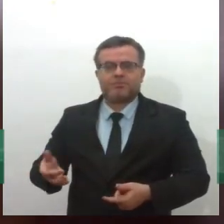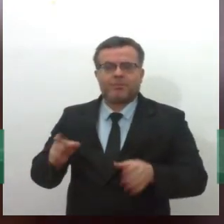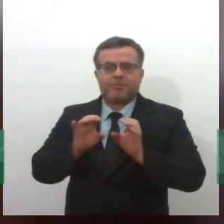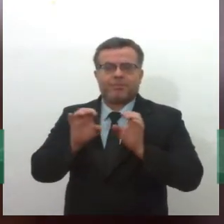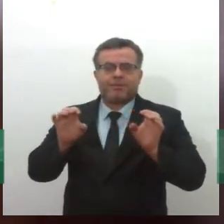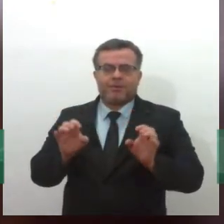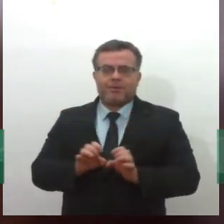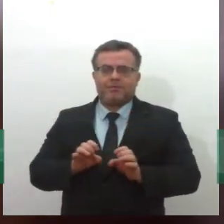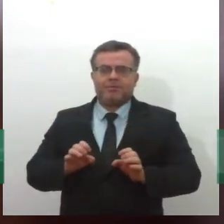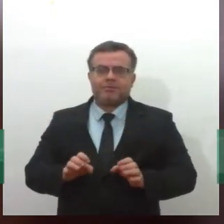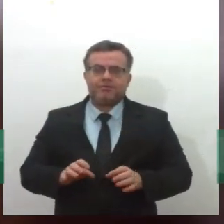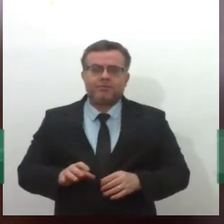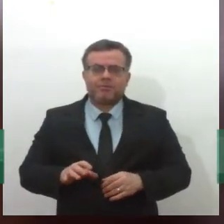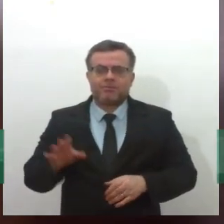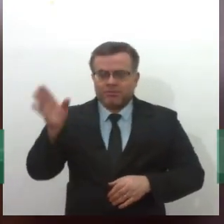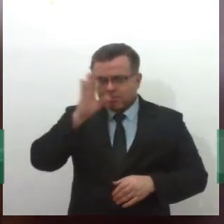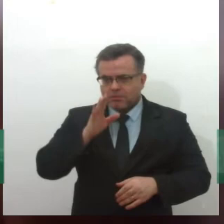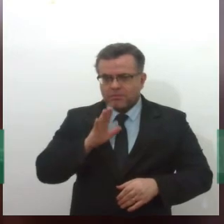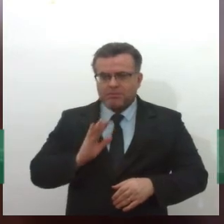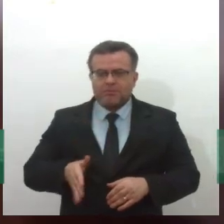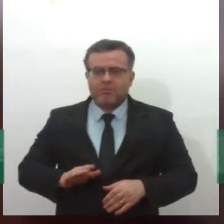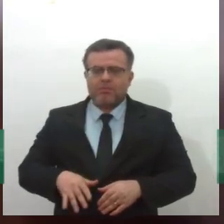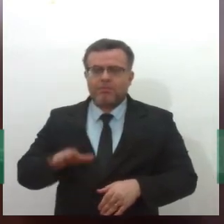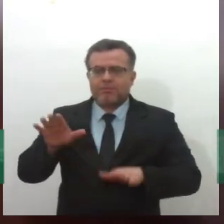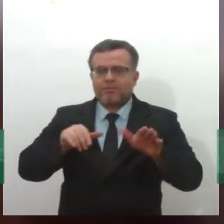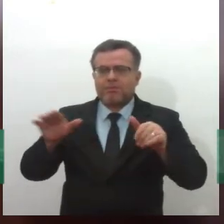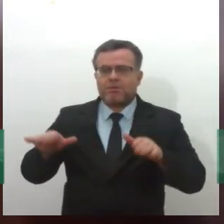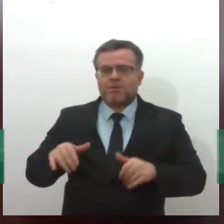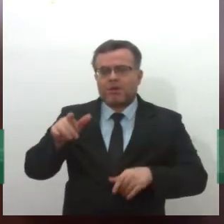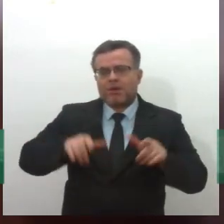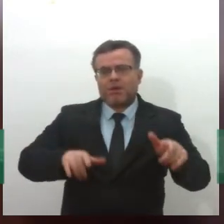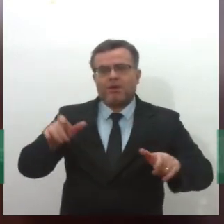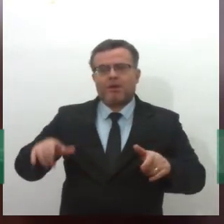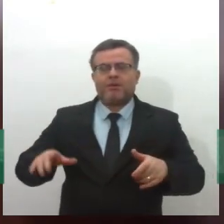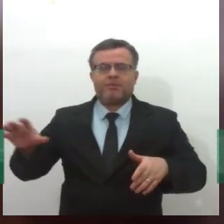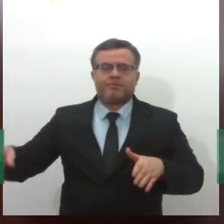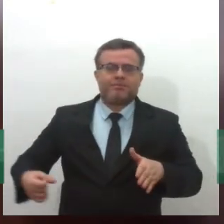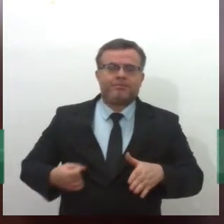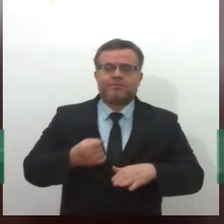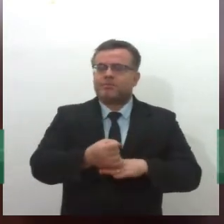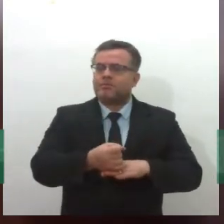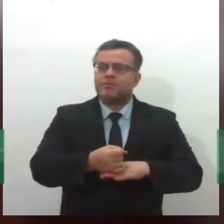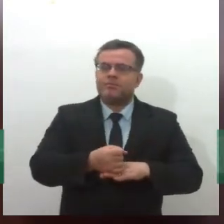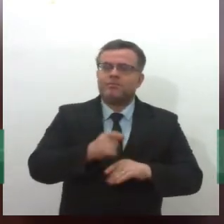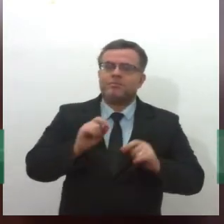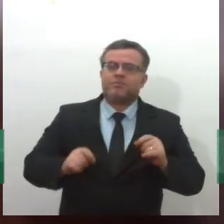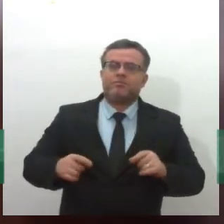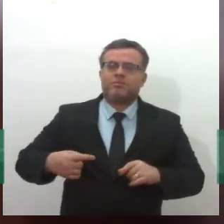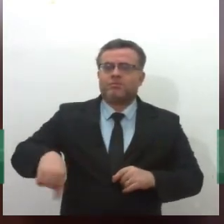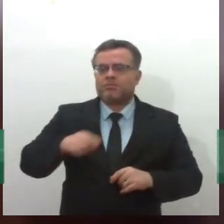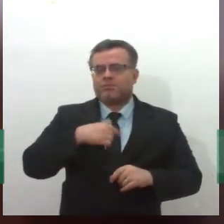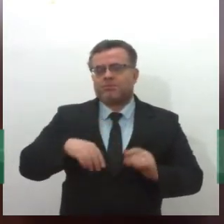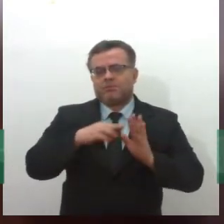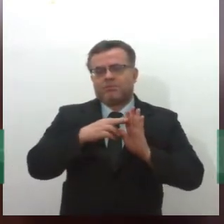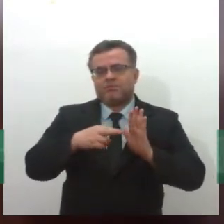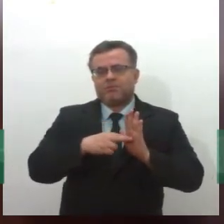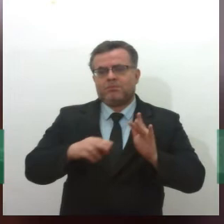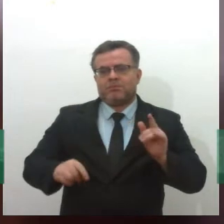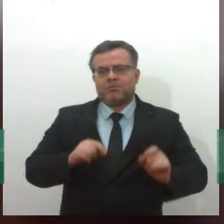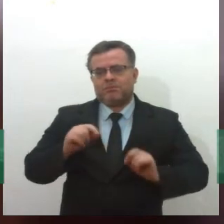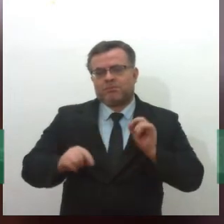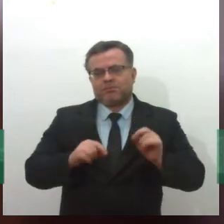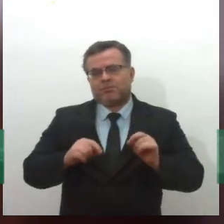política brasileira que coloca as mulheres marginalizadas da política institucional, faz com que as regras, né, formais